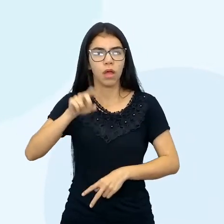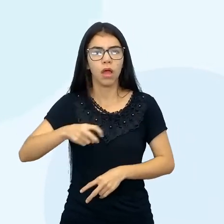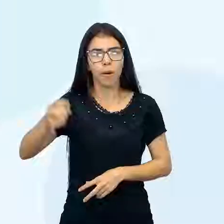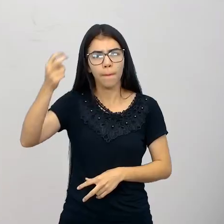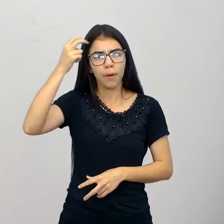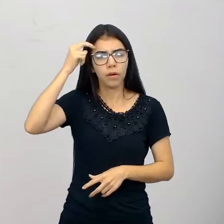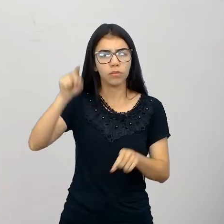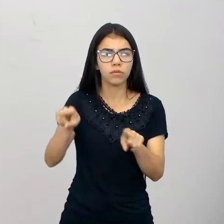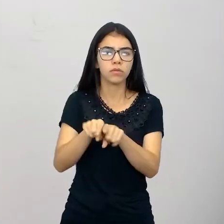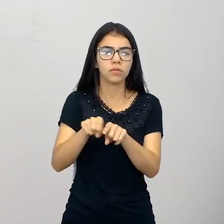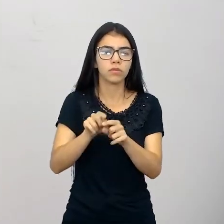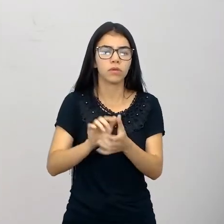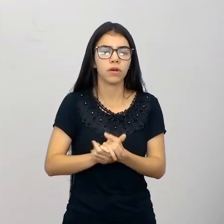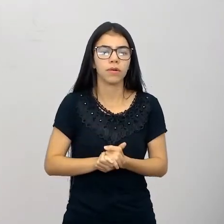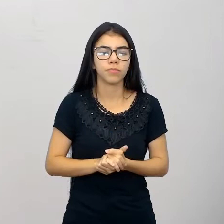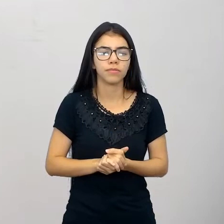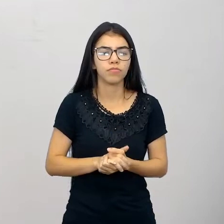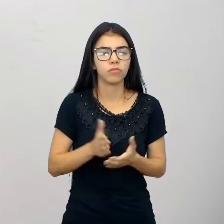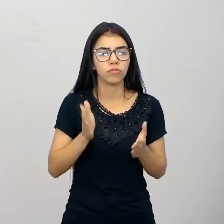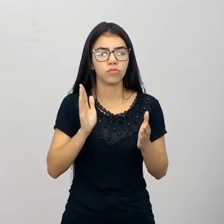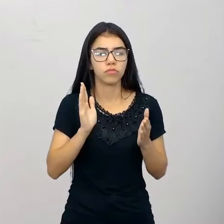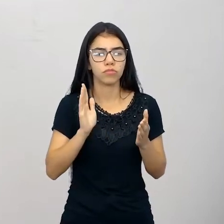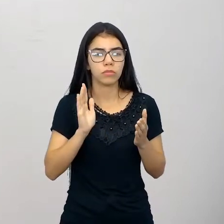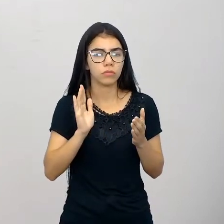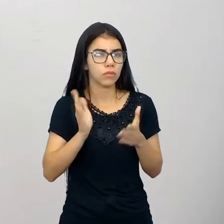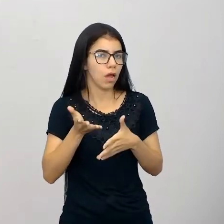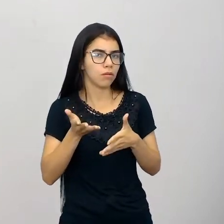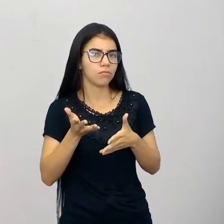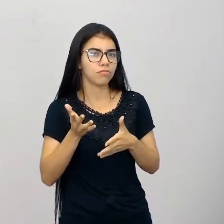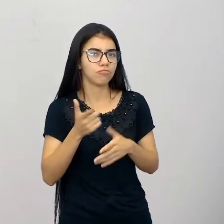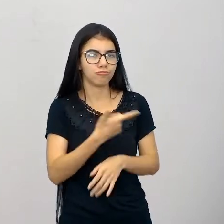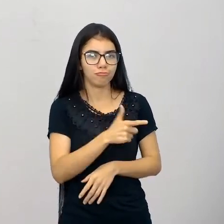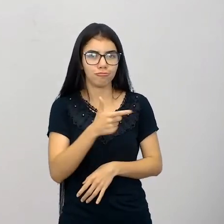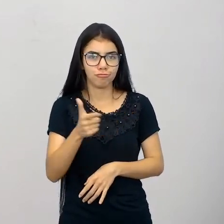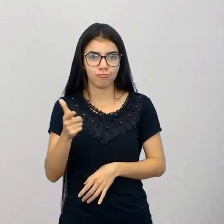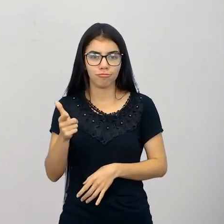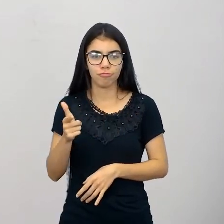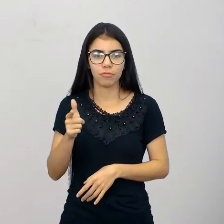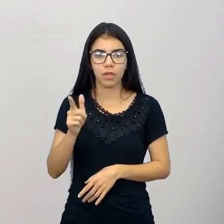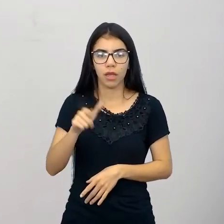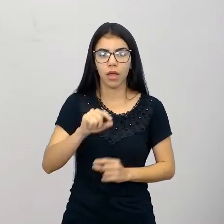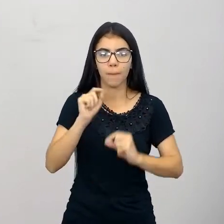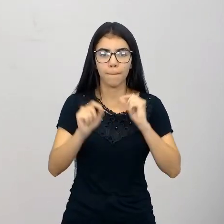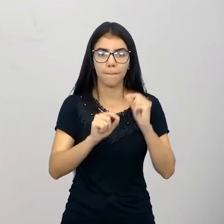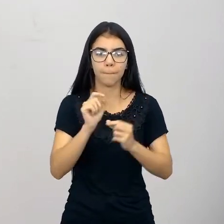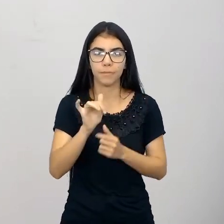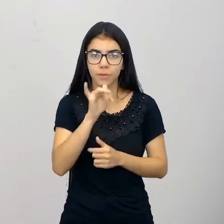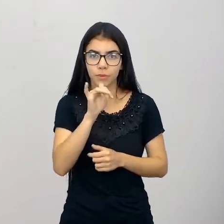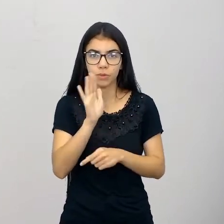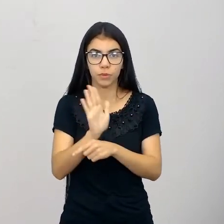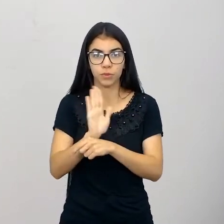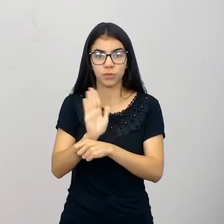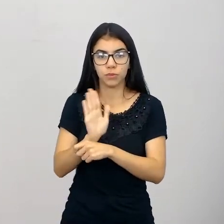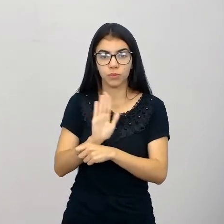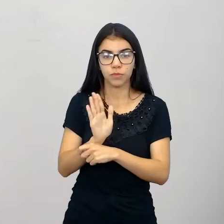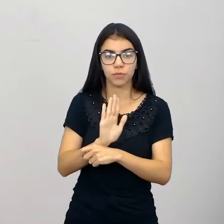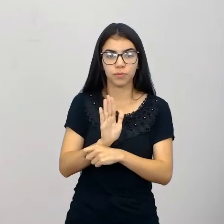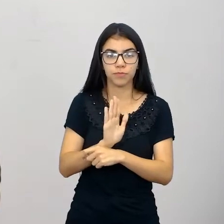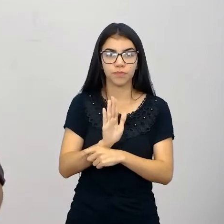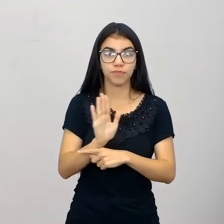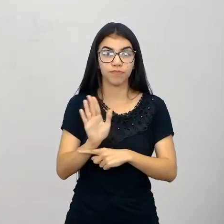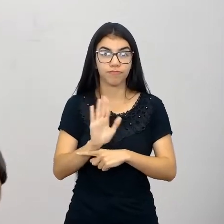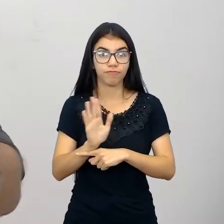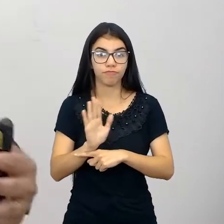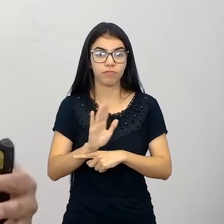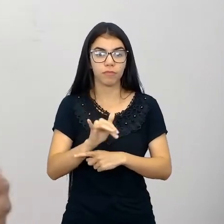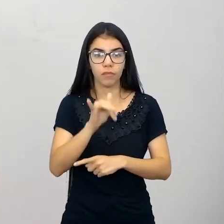que eu acredito que já tenha morrido, mas que persiste em alguns lugares, de você colocar o filme para poder, sei lá,